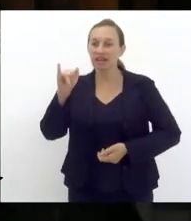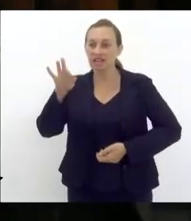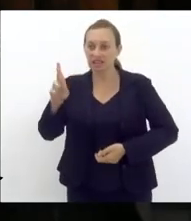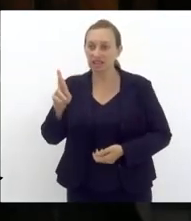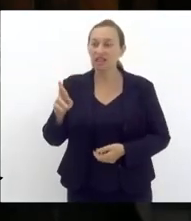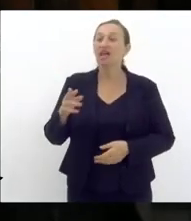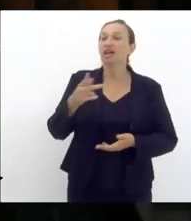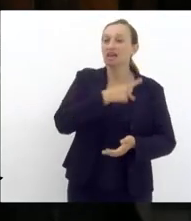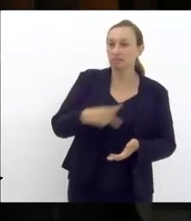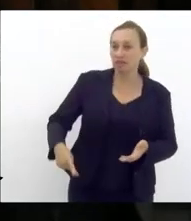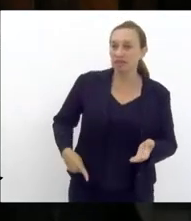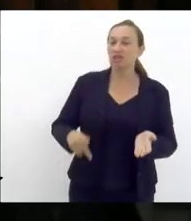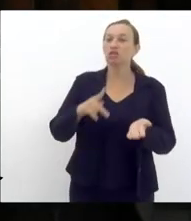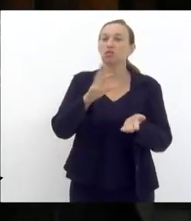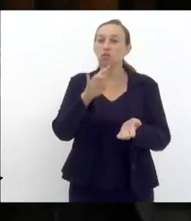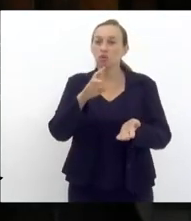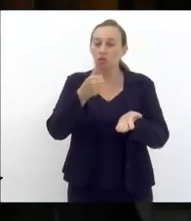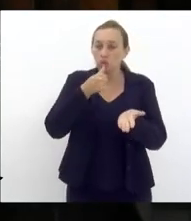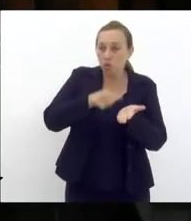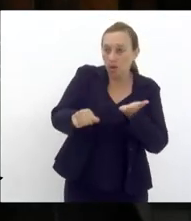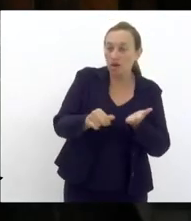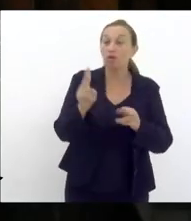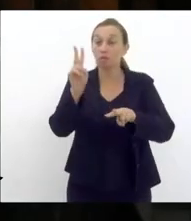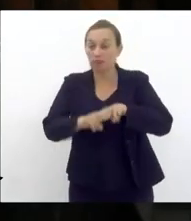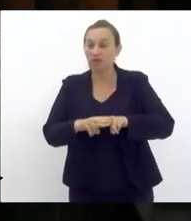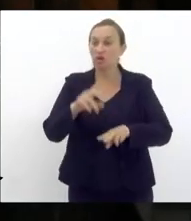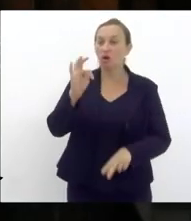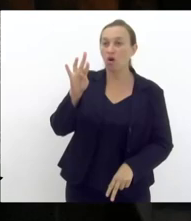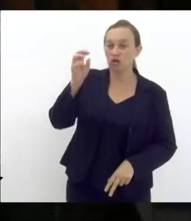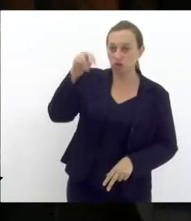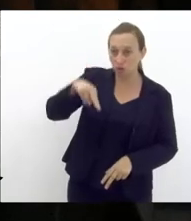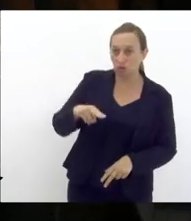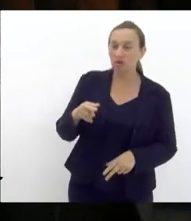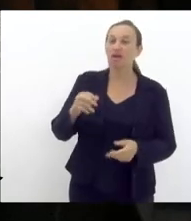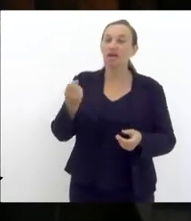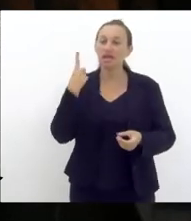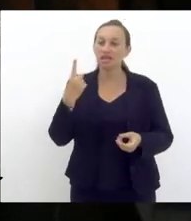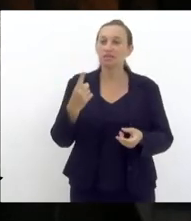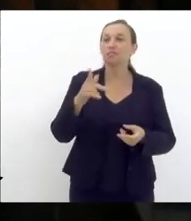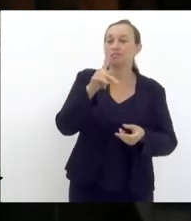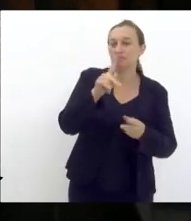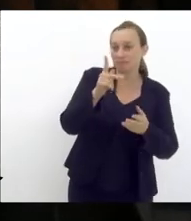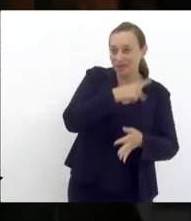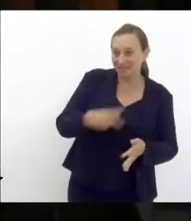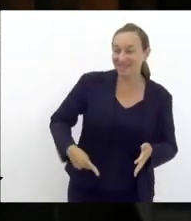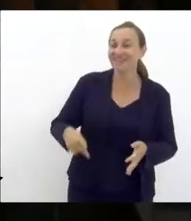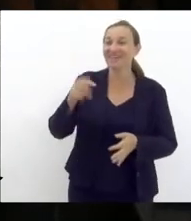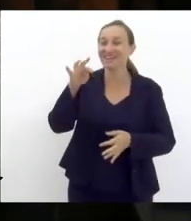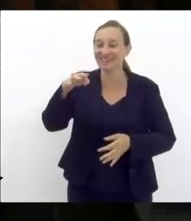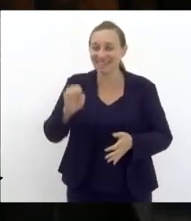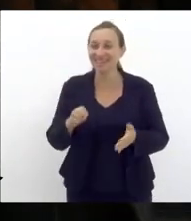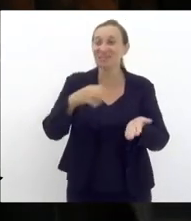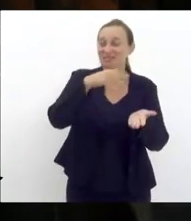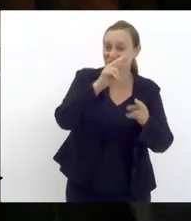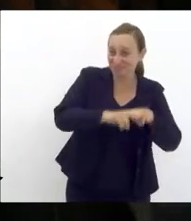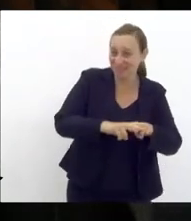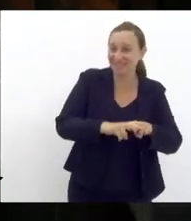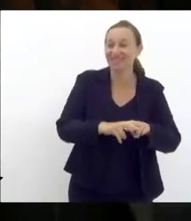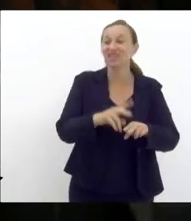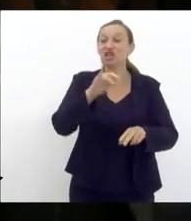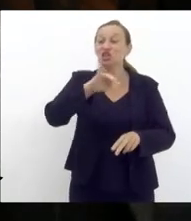ex-presidente dos Correios preso Otton Silva ex-presidente da eletronuclear preso Juquinha das Neves